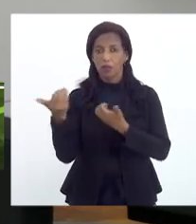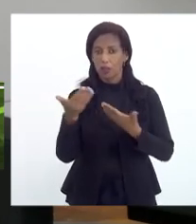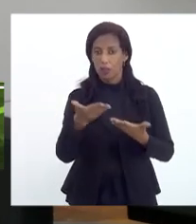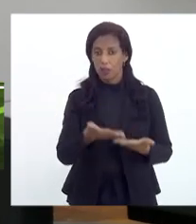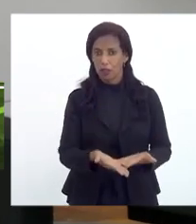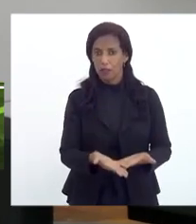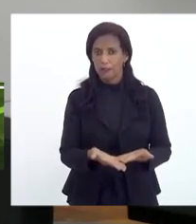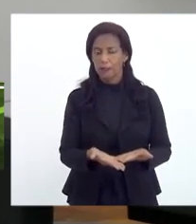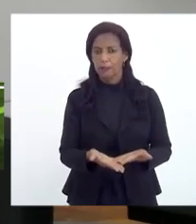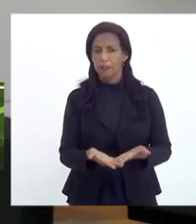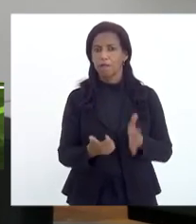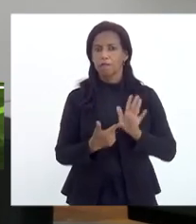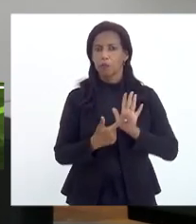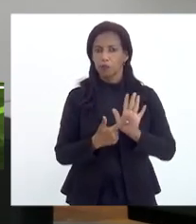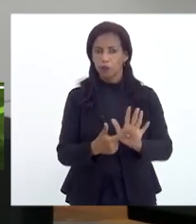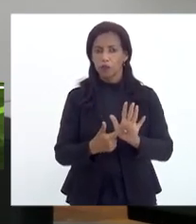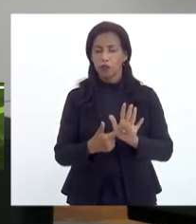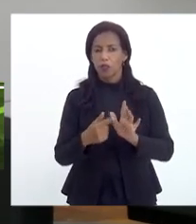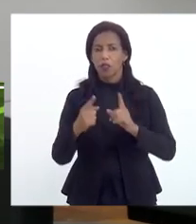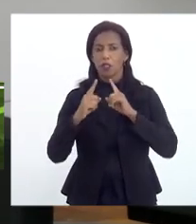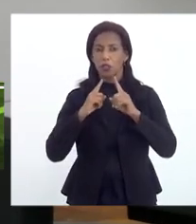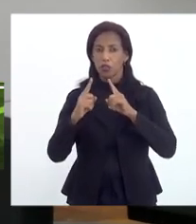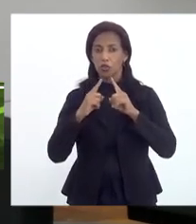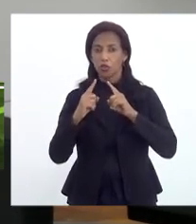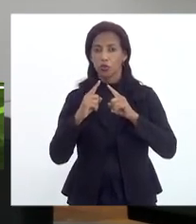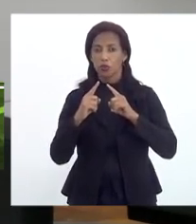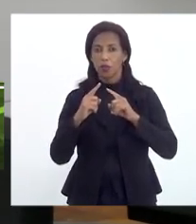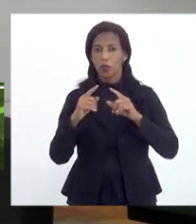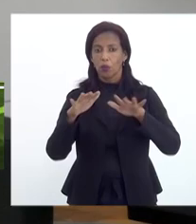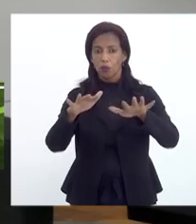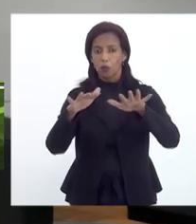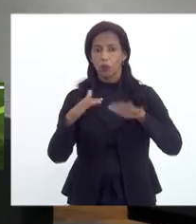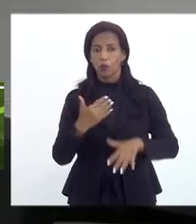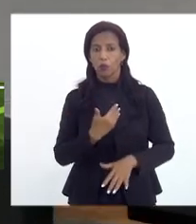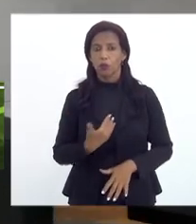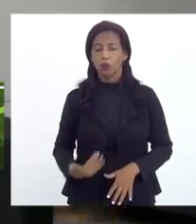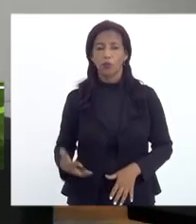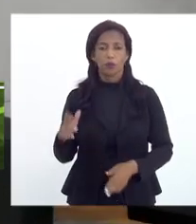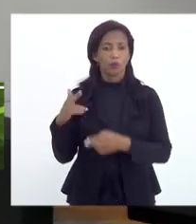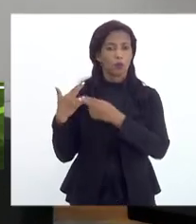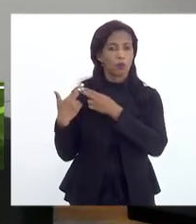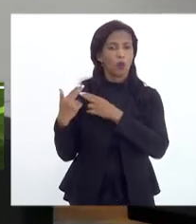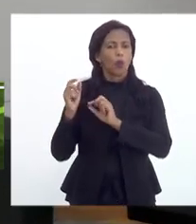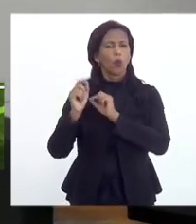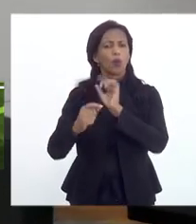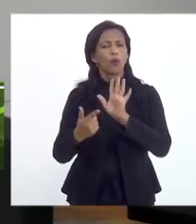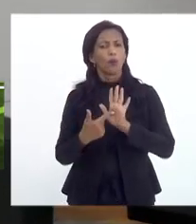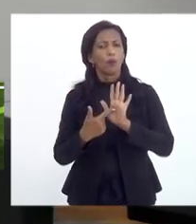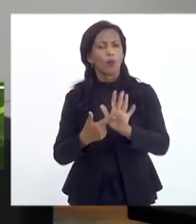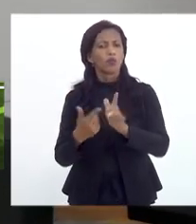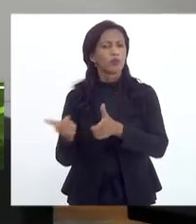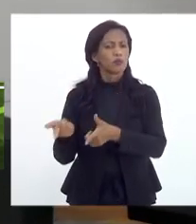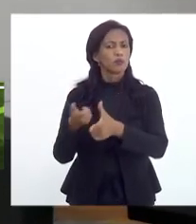A balha E a discussão Pública Com responsabilidade O que representa Esse endividamento